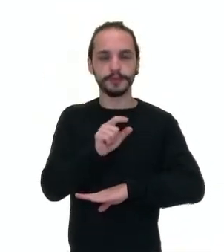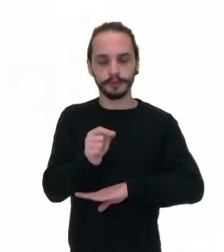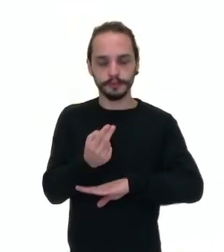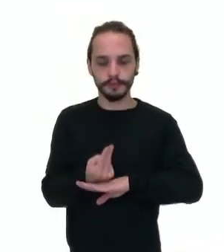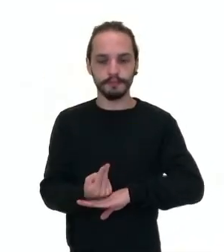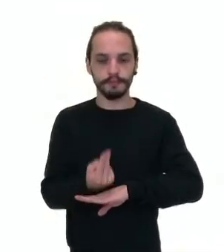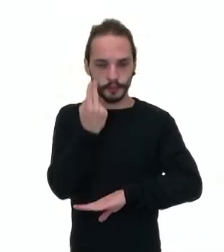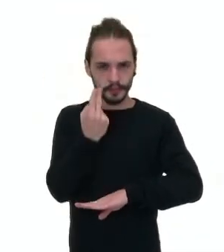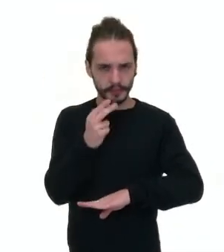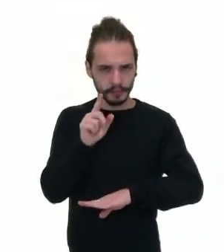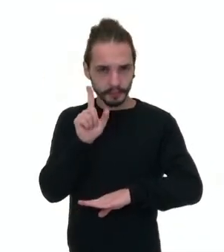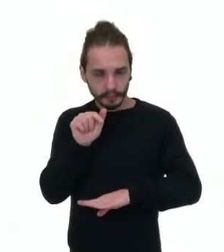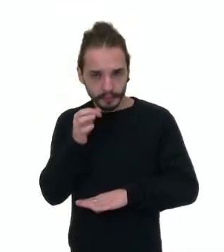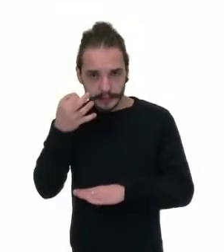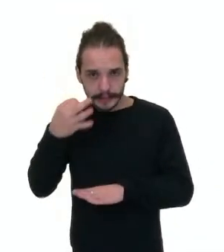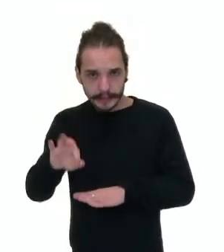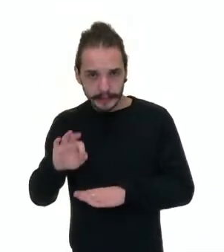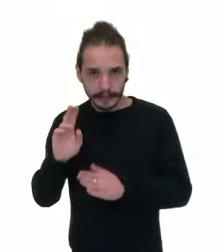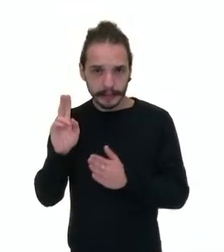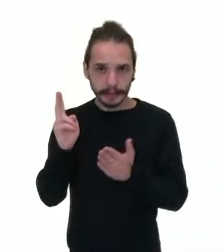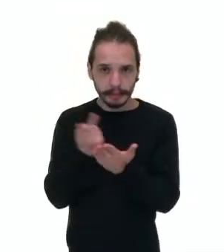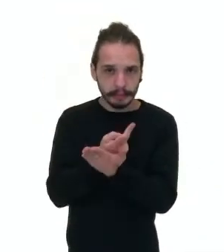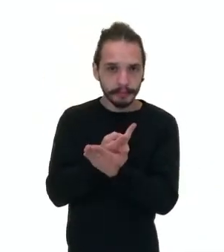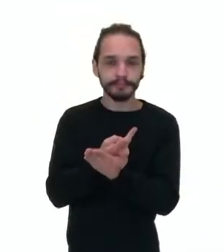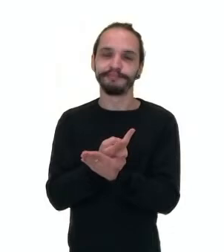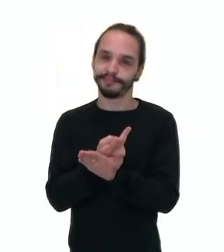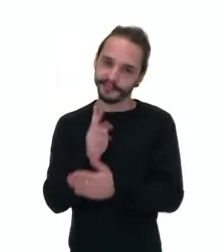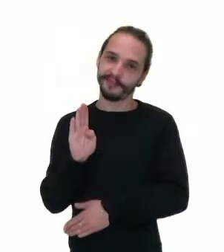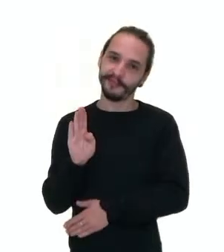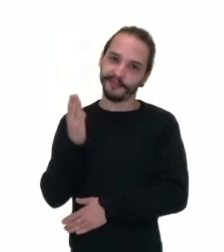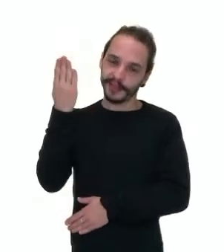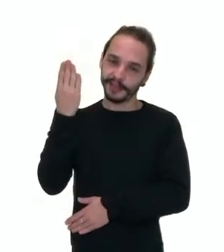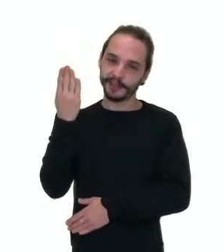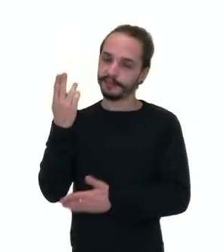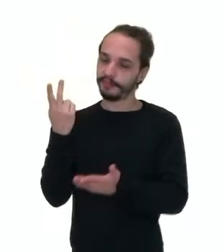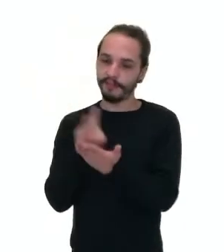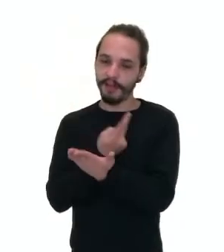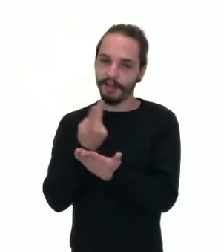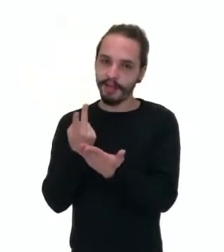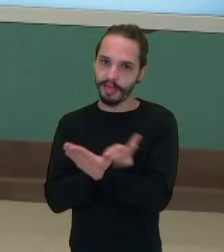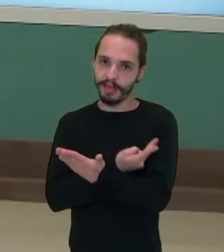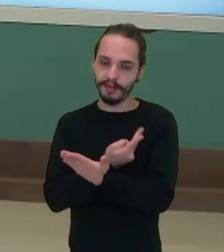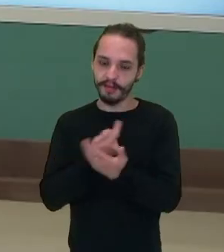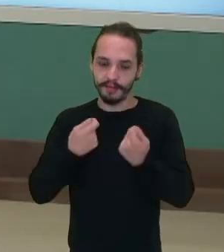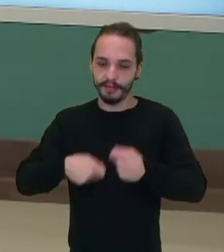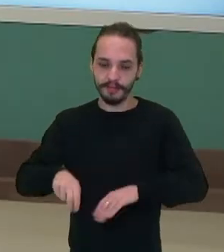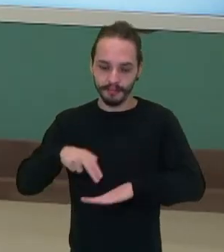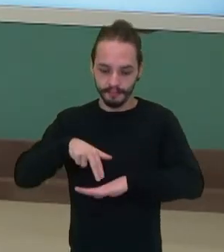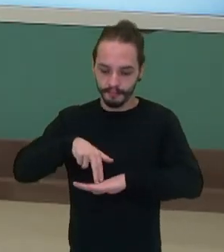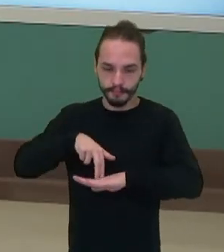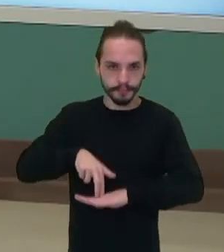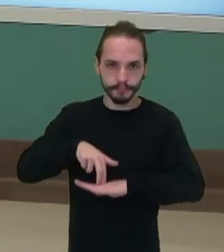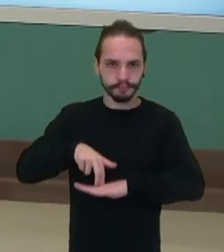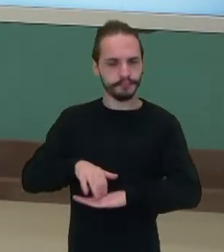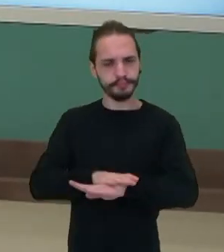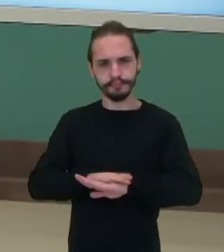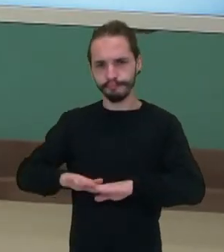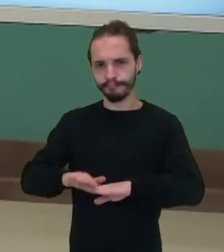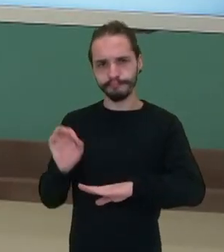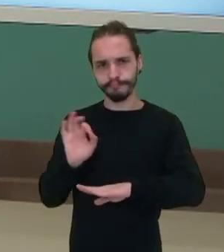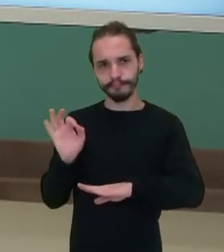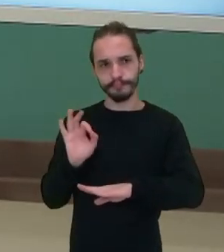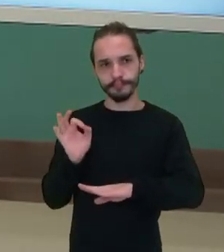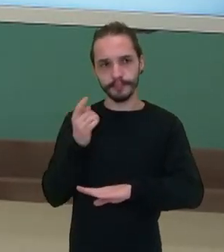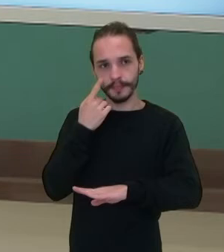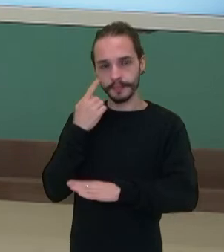posicionado para cima. Essa afirmativa está falsa. Eu não preciso ter relação com o solo. Na real é essa, né? Se vocês forem olhar